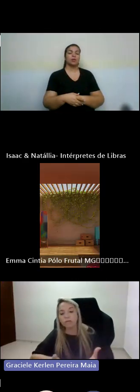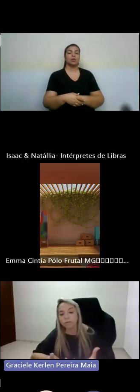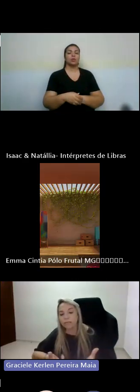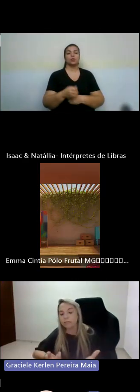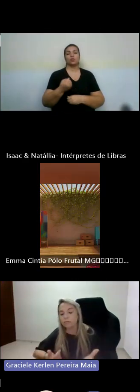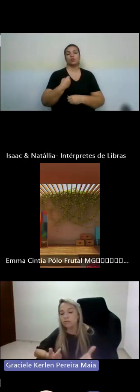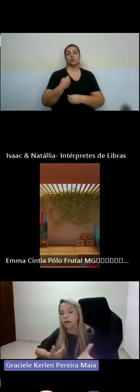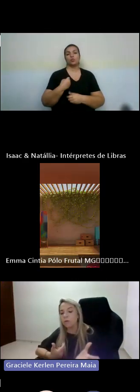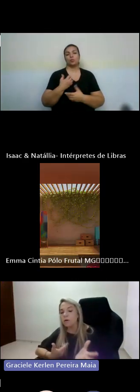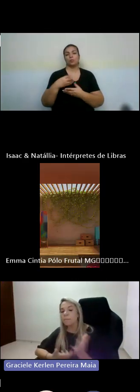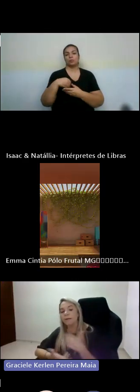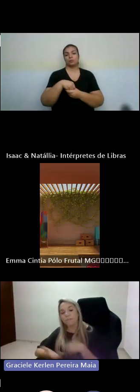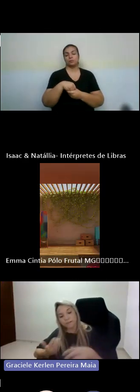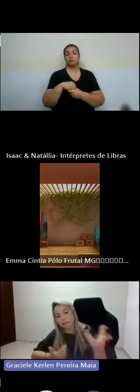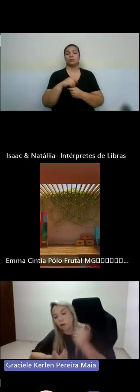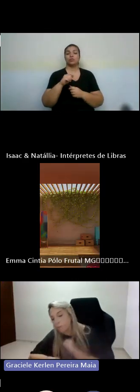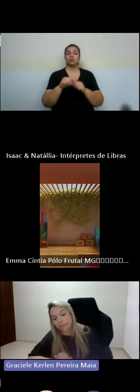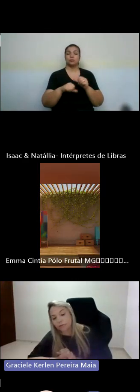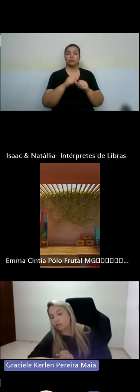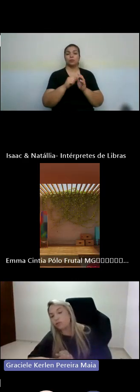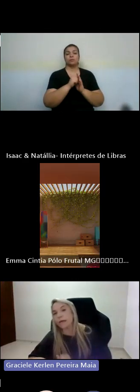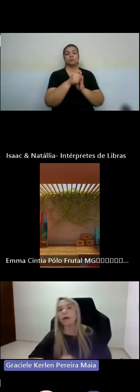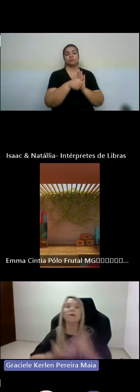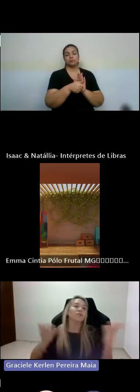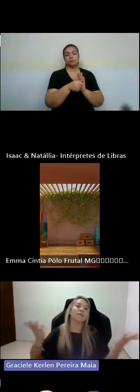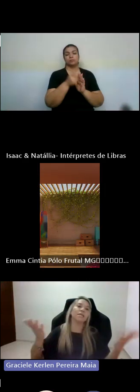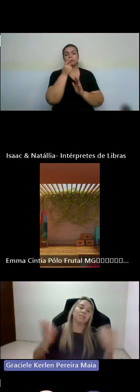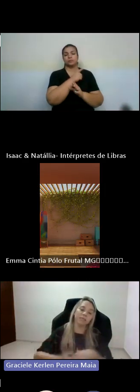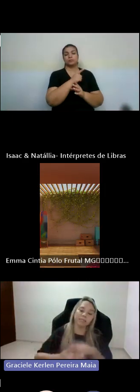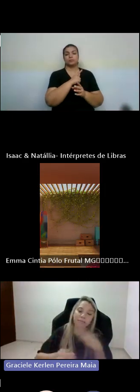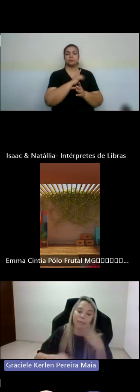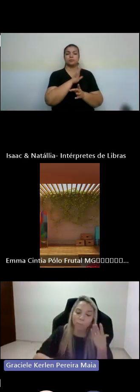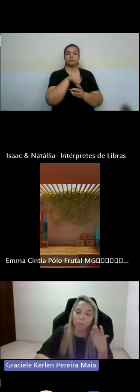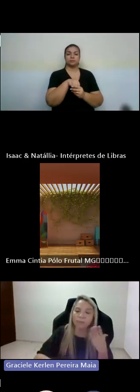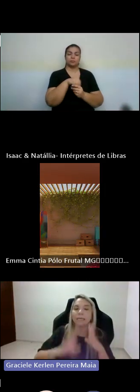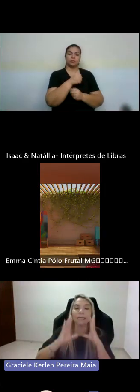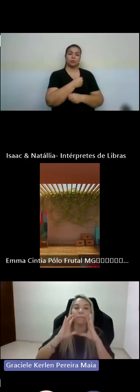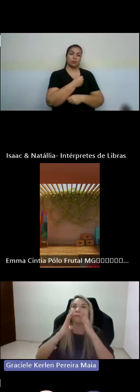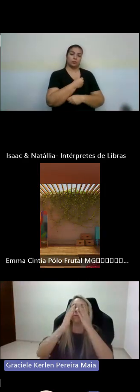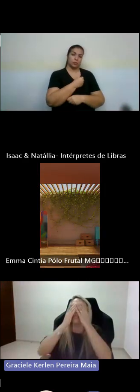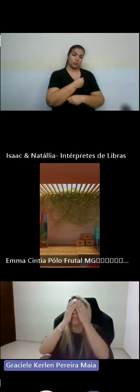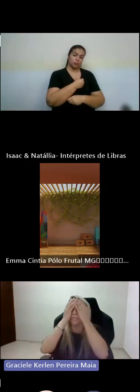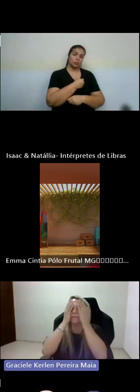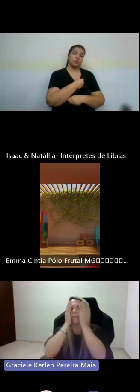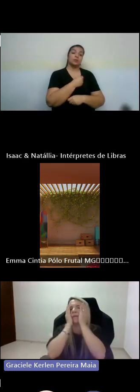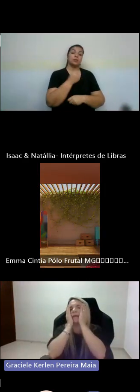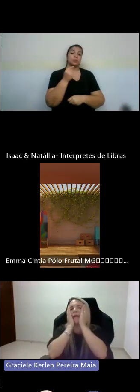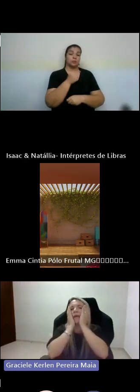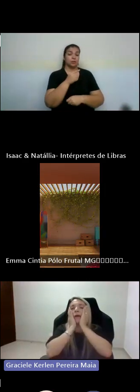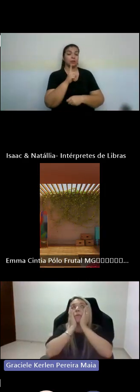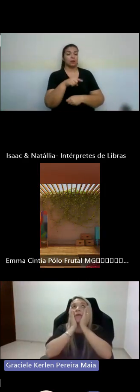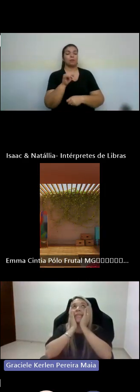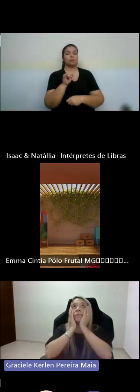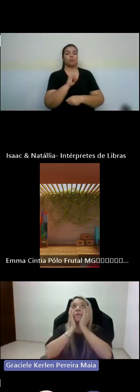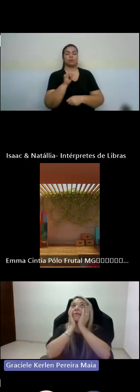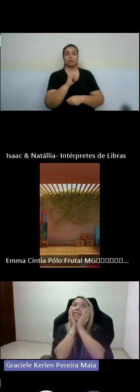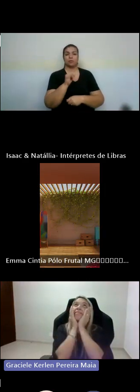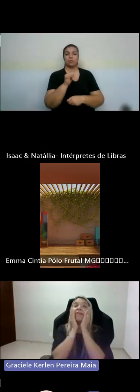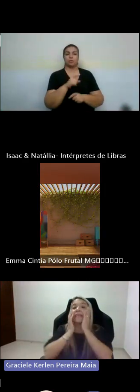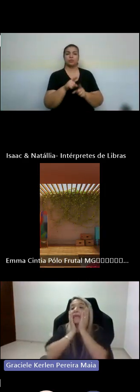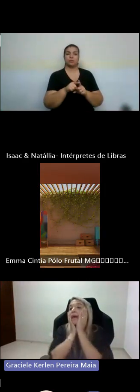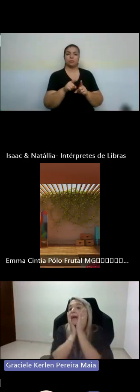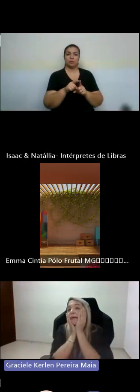muda a configuração de mão para fazer incorporação de numeral. Gente, isso aqui é importantíssimo também. Porque tem